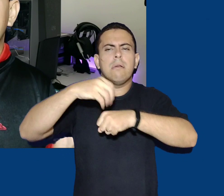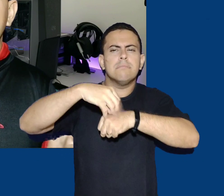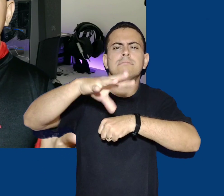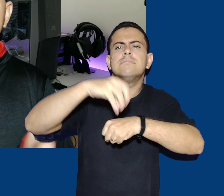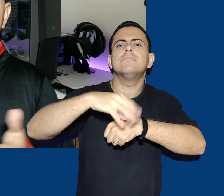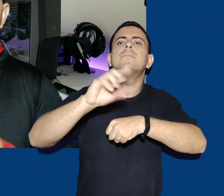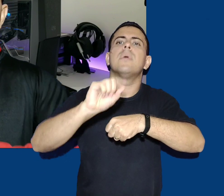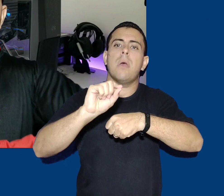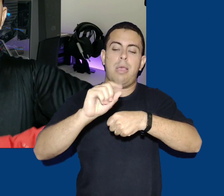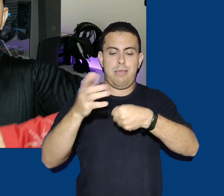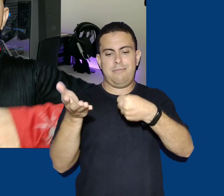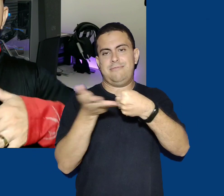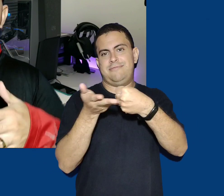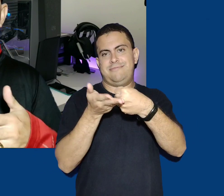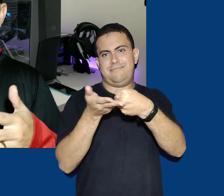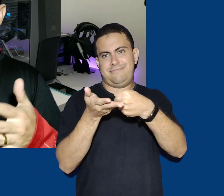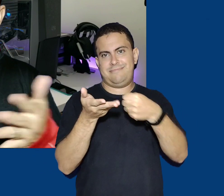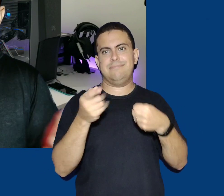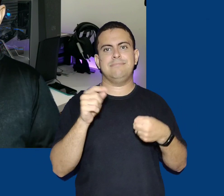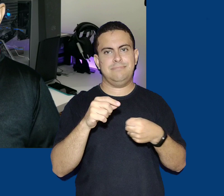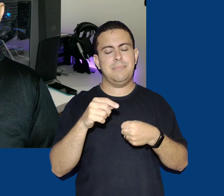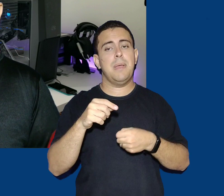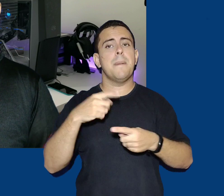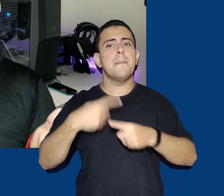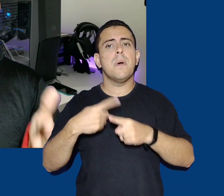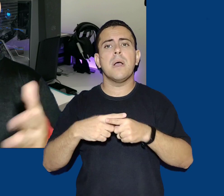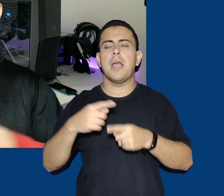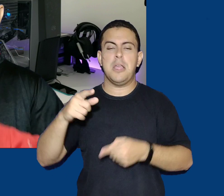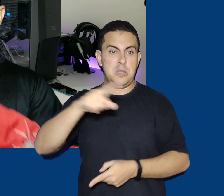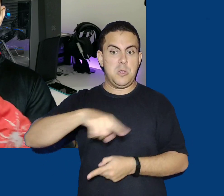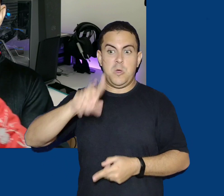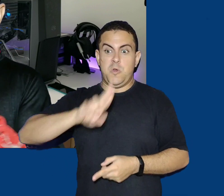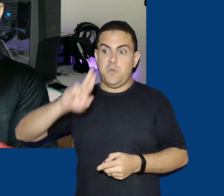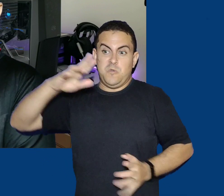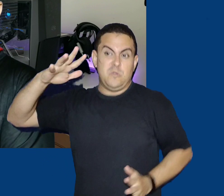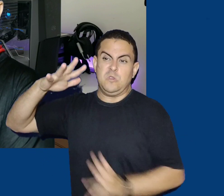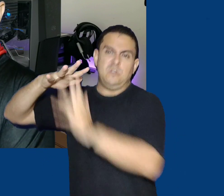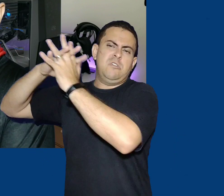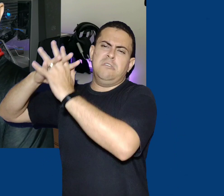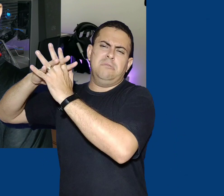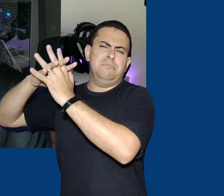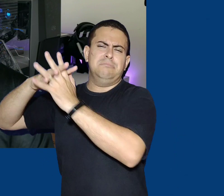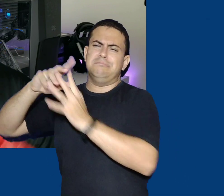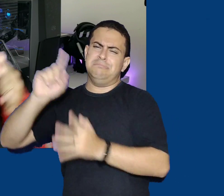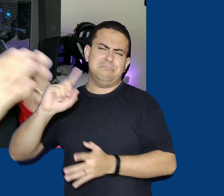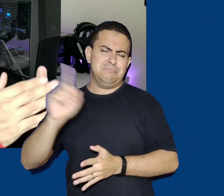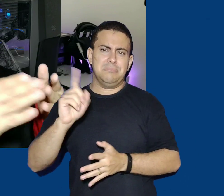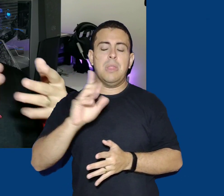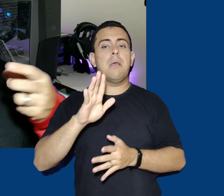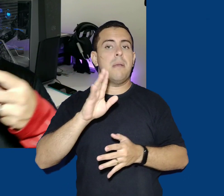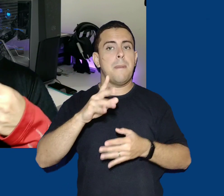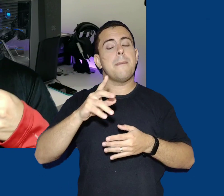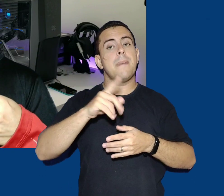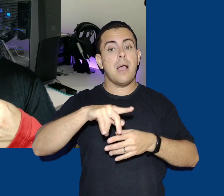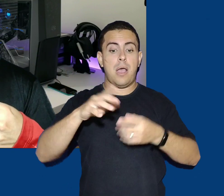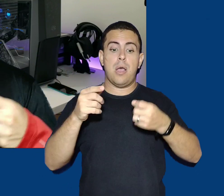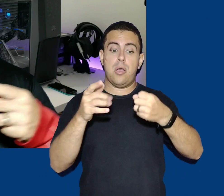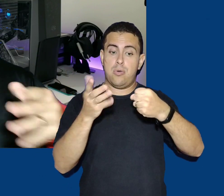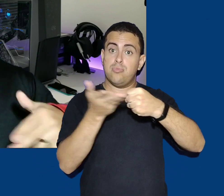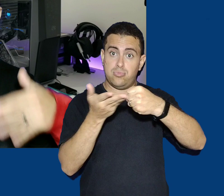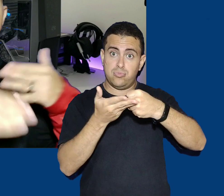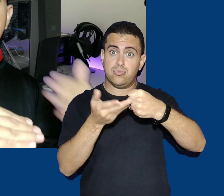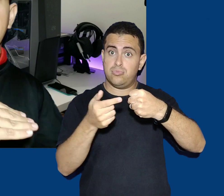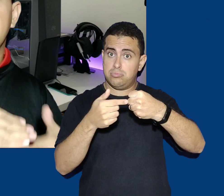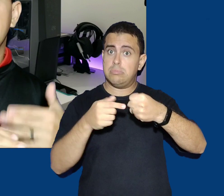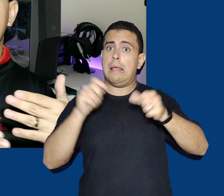Porque nem você não vai precisar, né? Nem todo mundo usa a potência total do aparelho, mas usando o